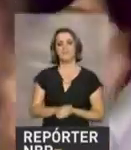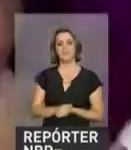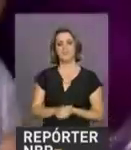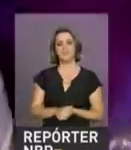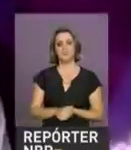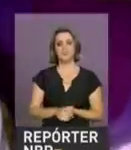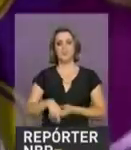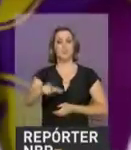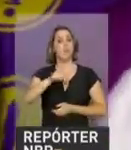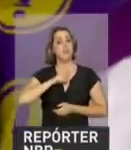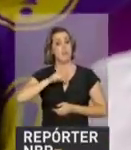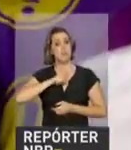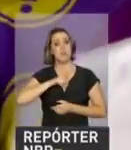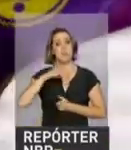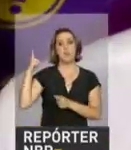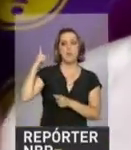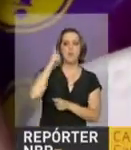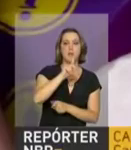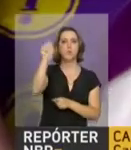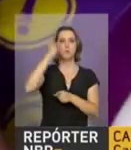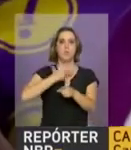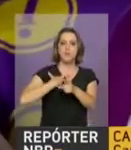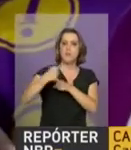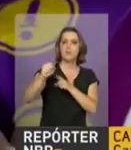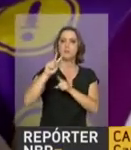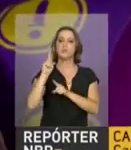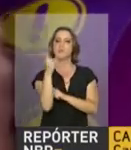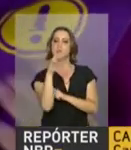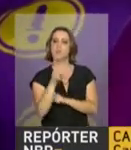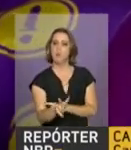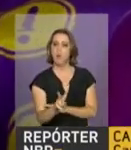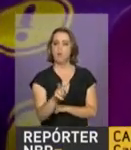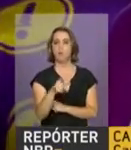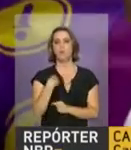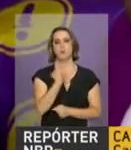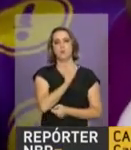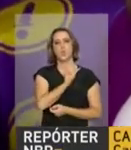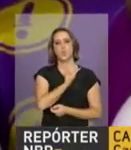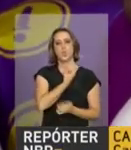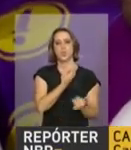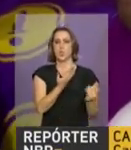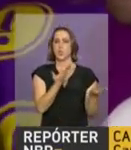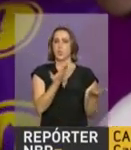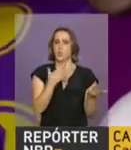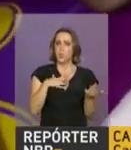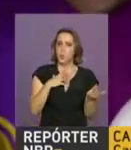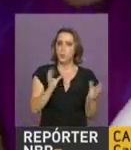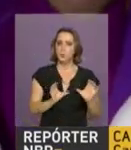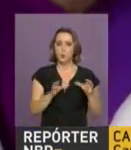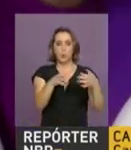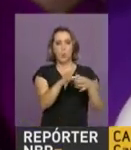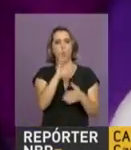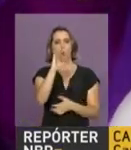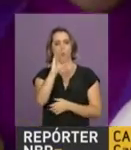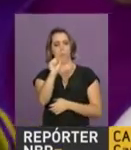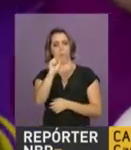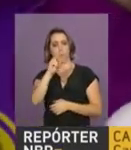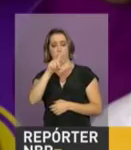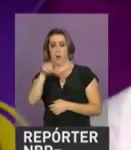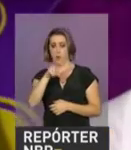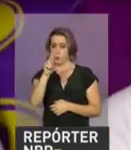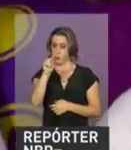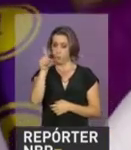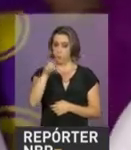A gente tem que vencer o vírus do HIV. E nós, né, geração Cazuza, estamos aqui fazendo